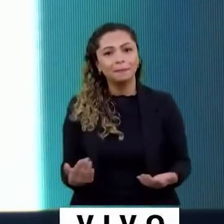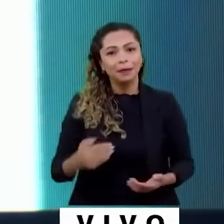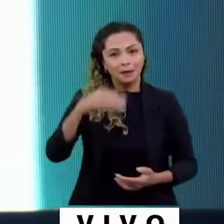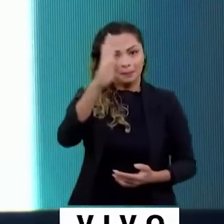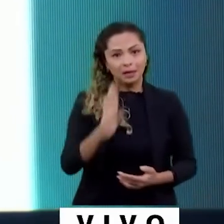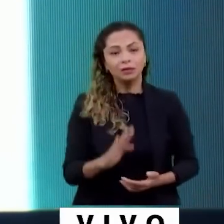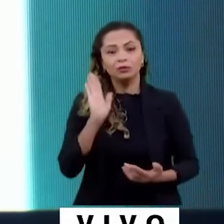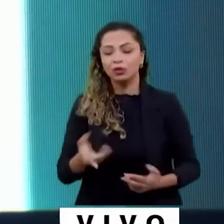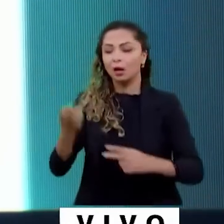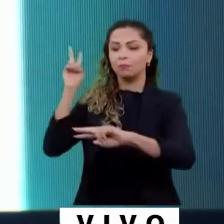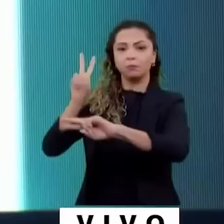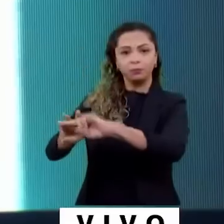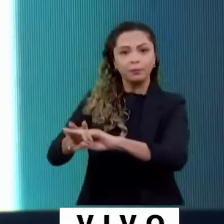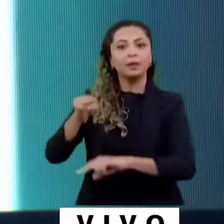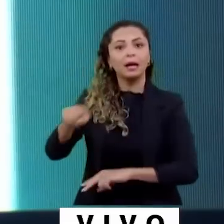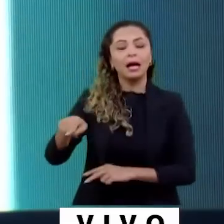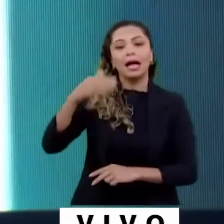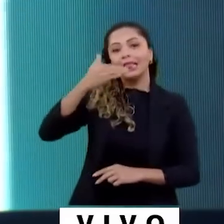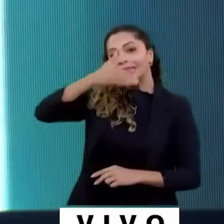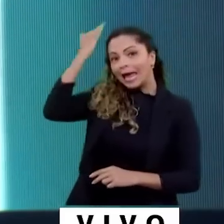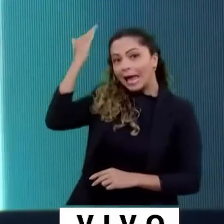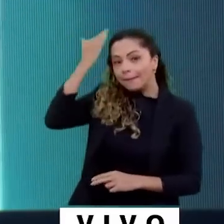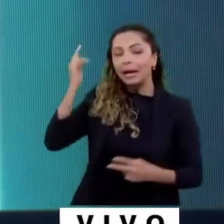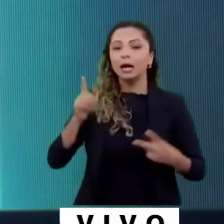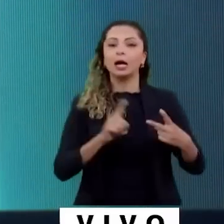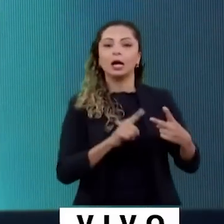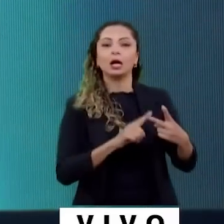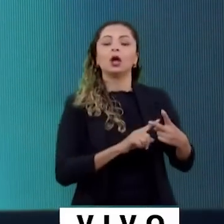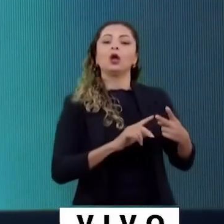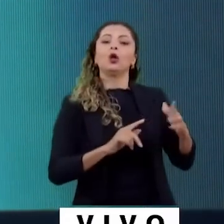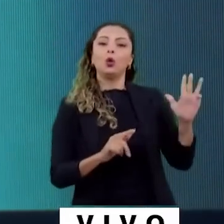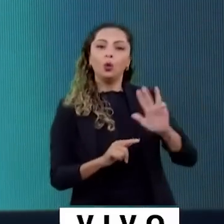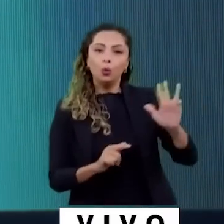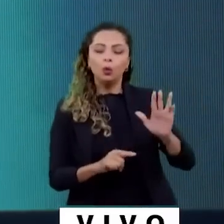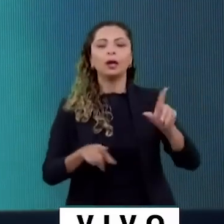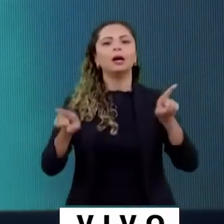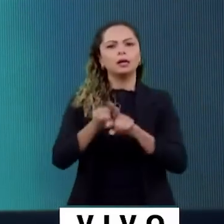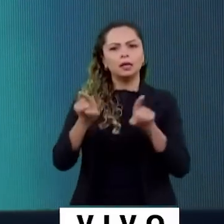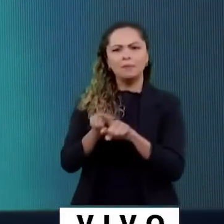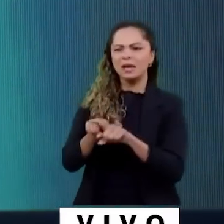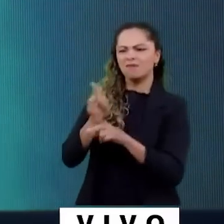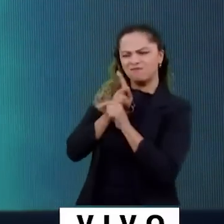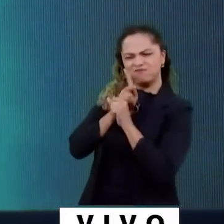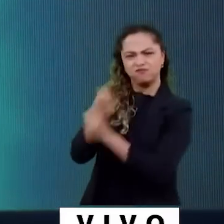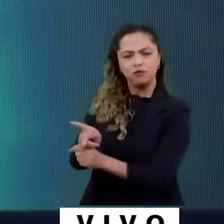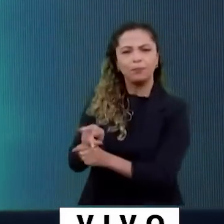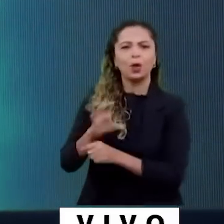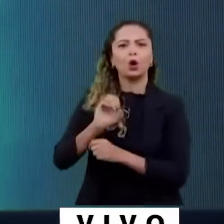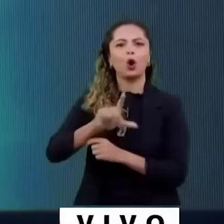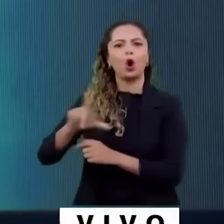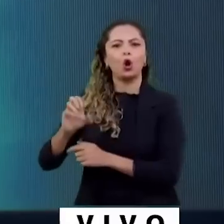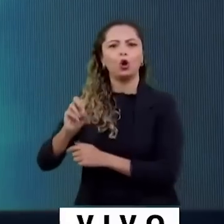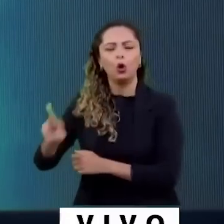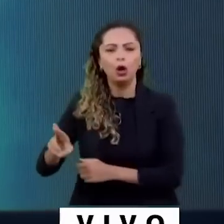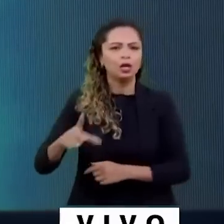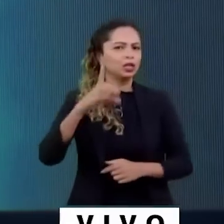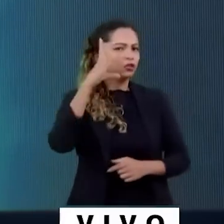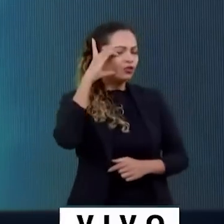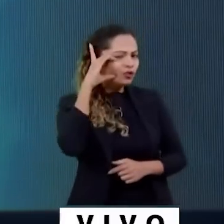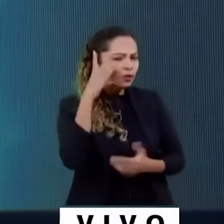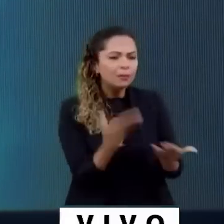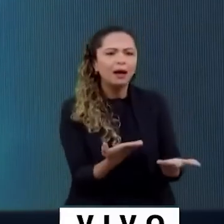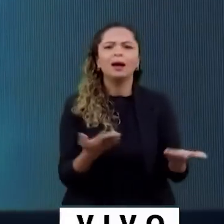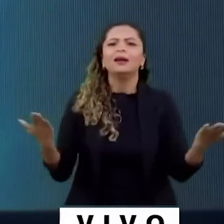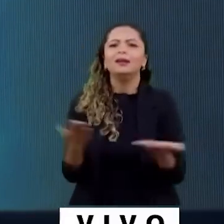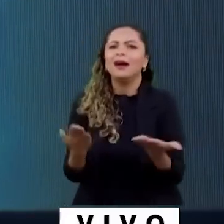presidentes tema e Lula caçou dois presidentes colo e Dilma e tá desmoralizando o outro Presidente não é possível que